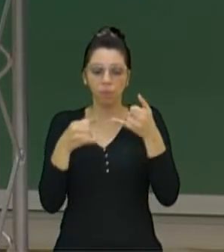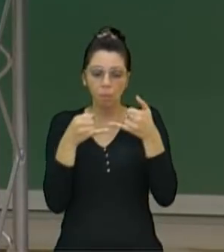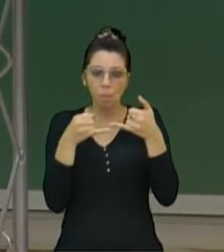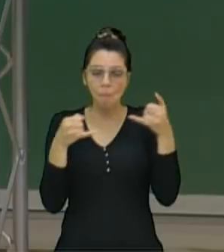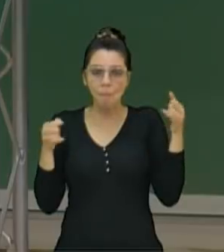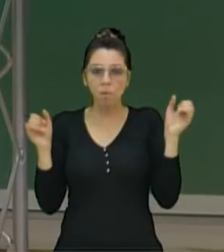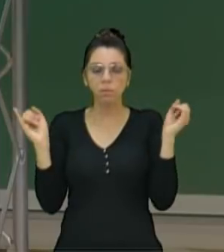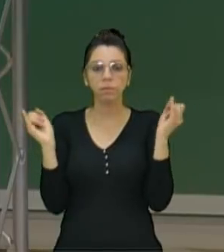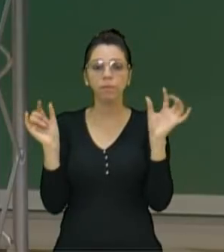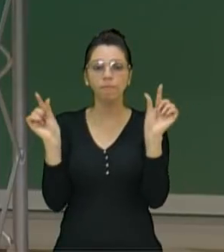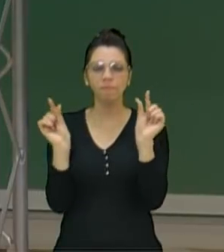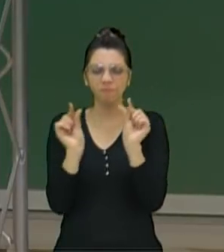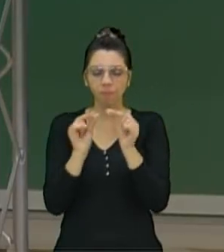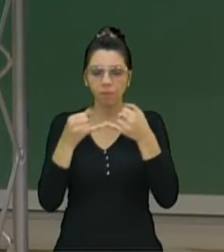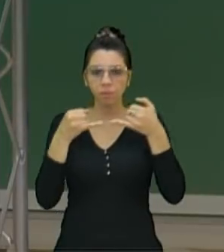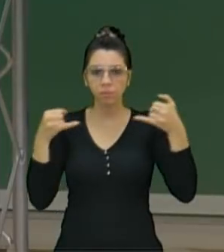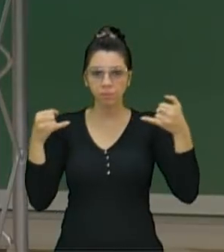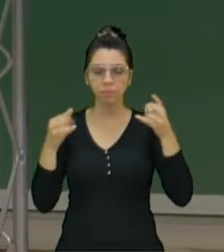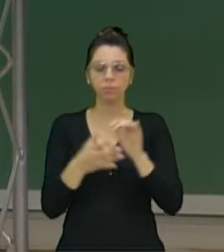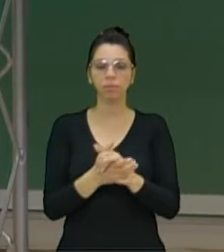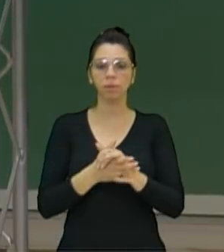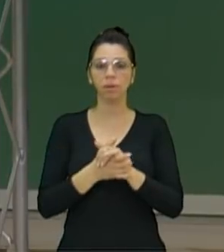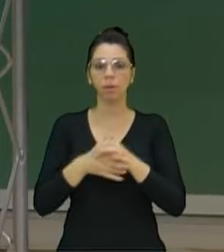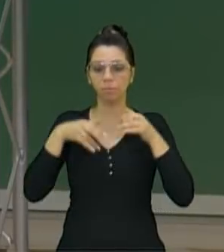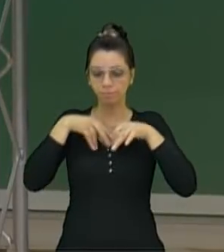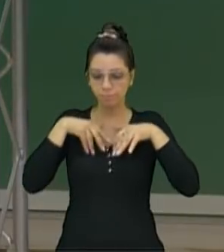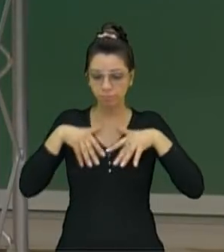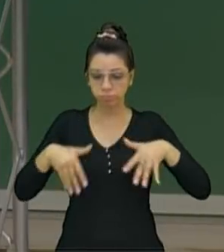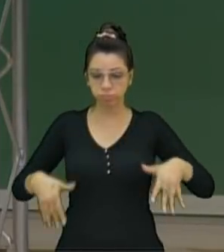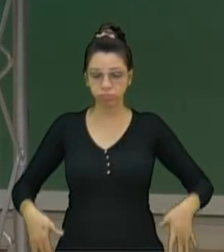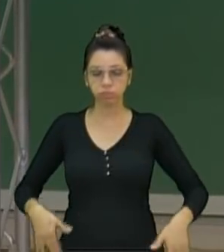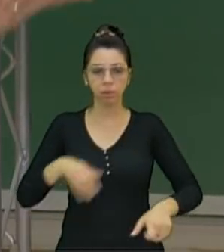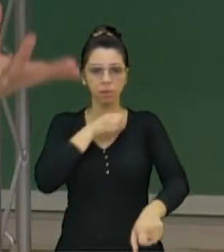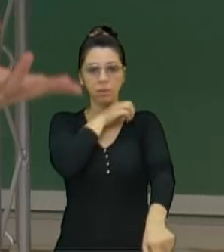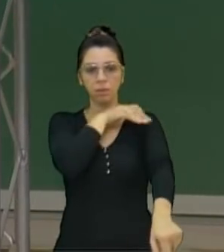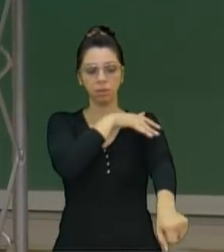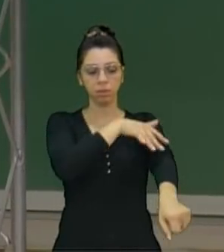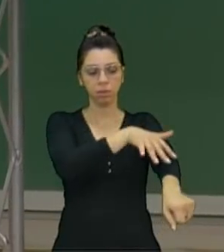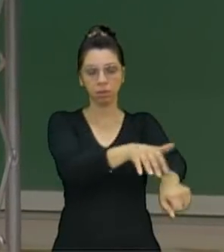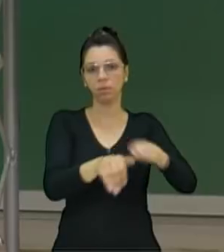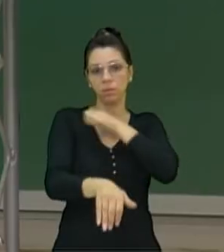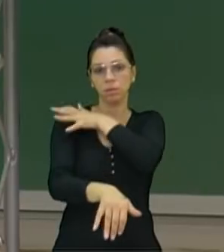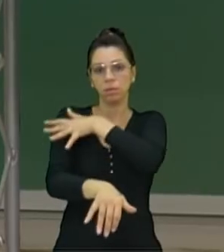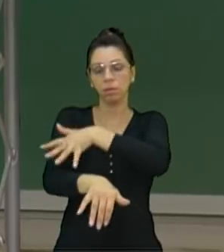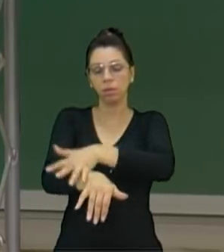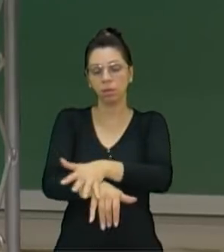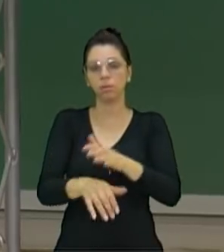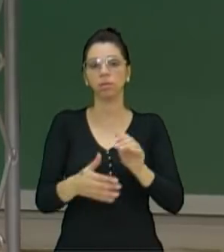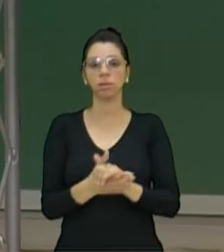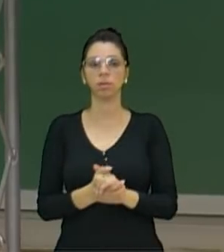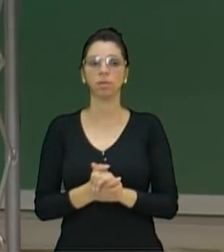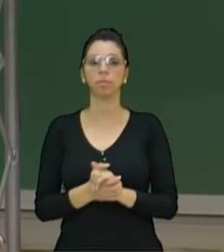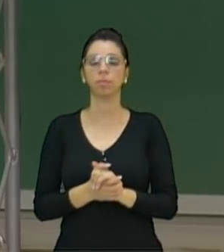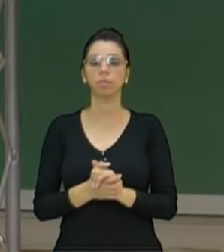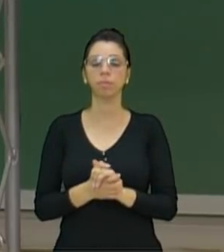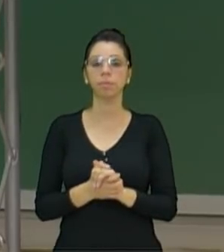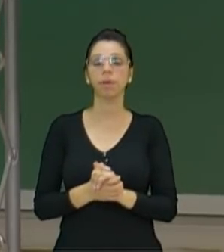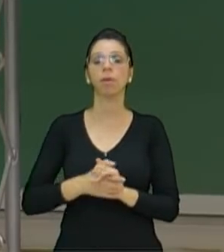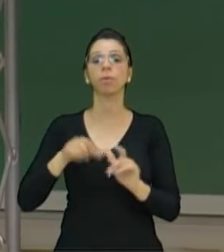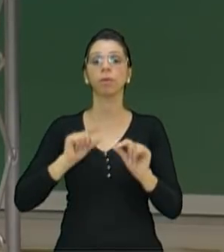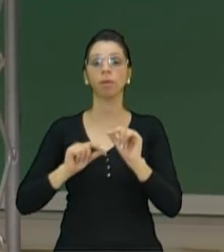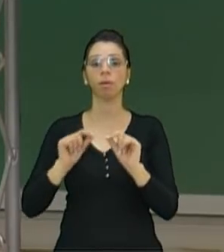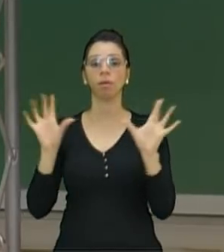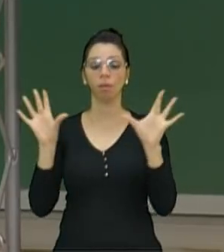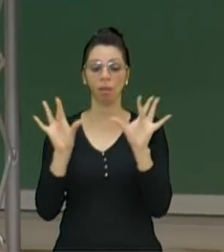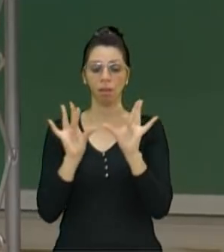que está espalhado pelo corpo todo. Para quê? Para drenar o excesso de líquidos daqui e também para atuar na